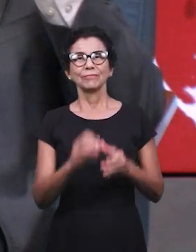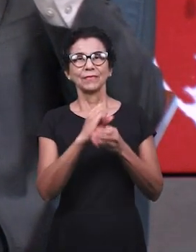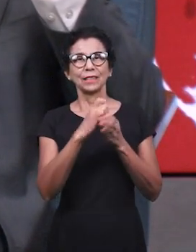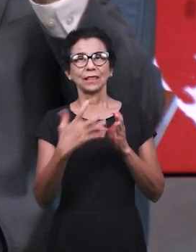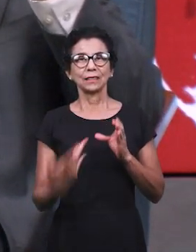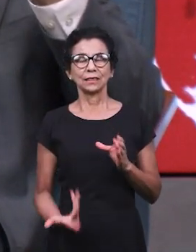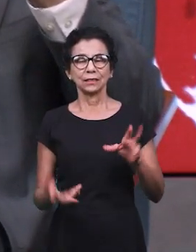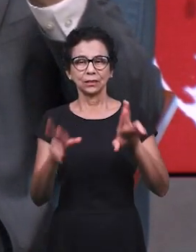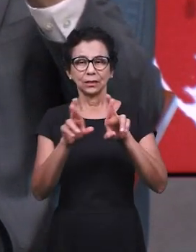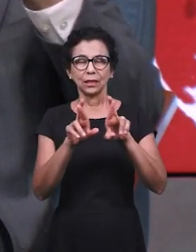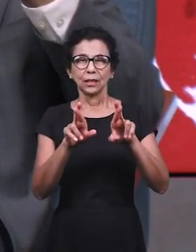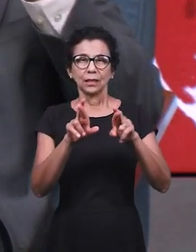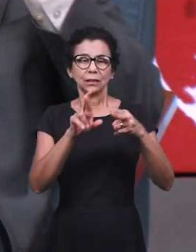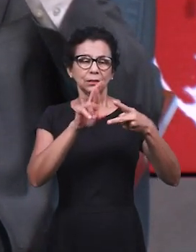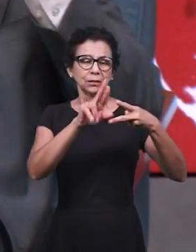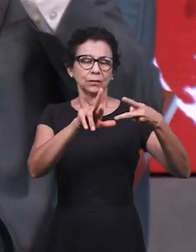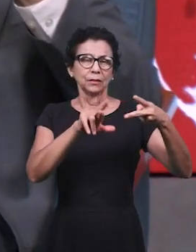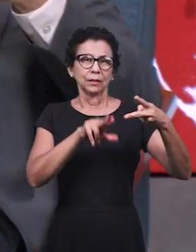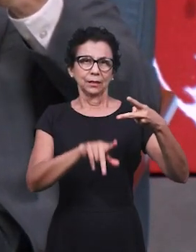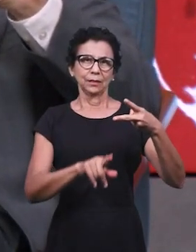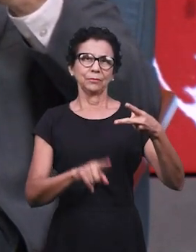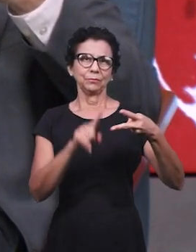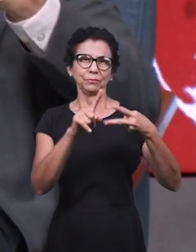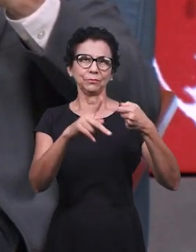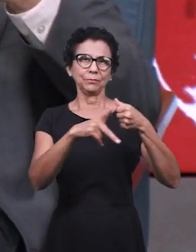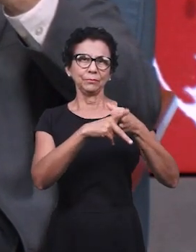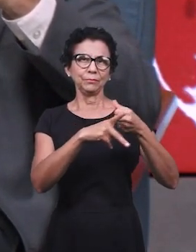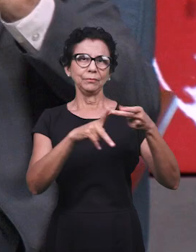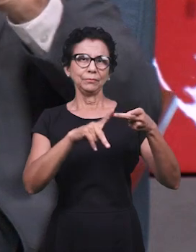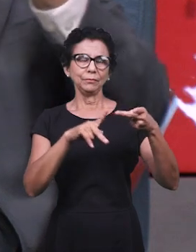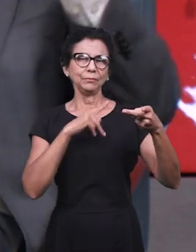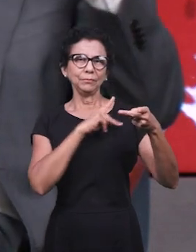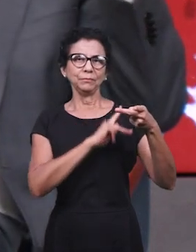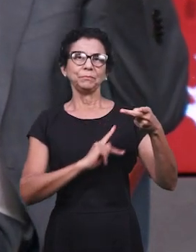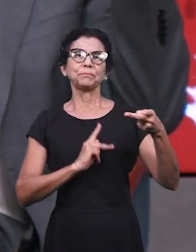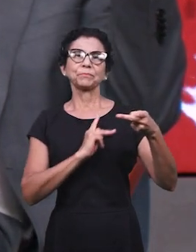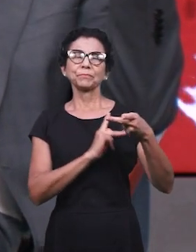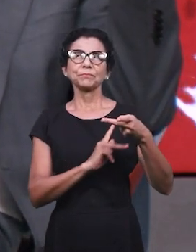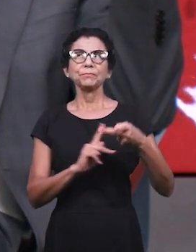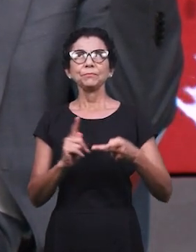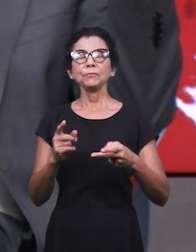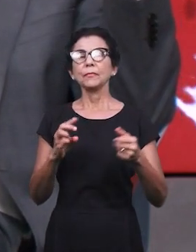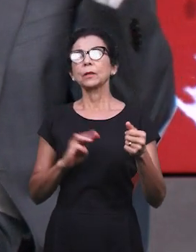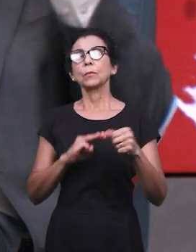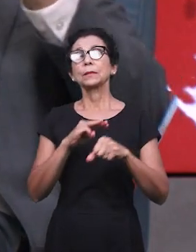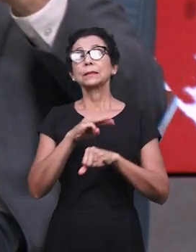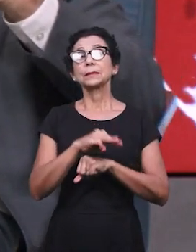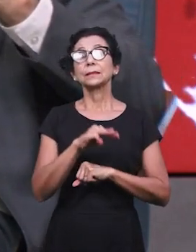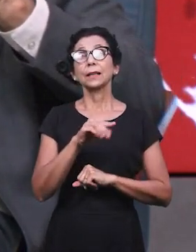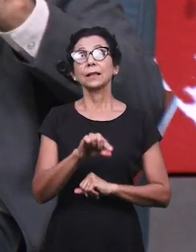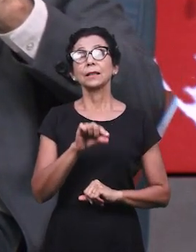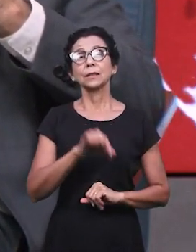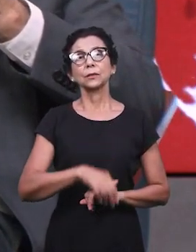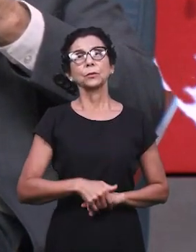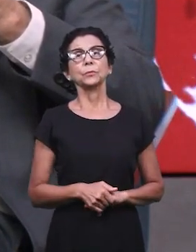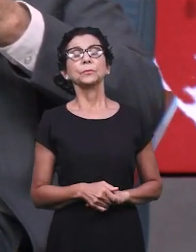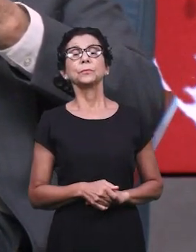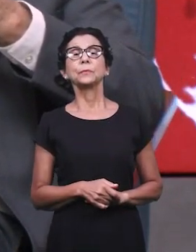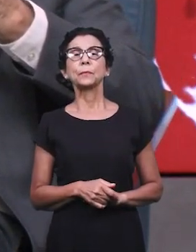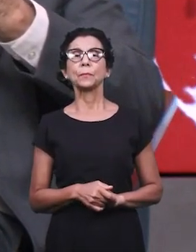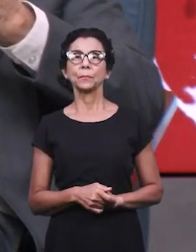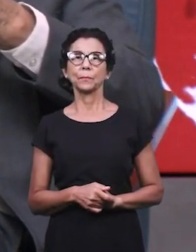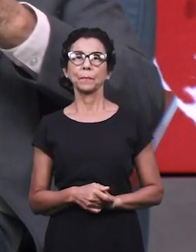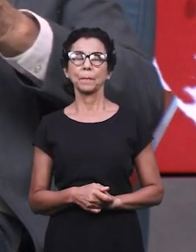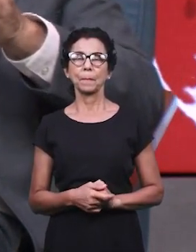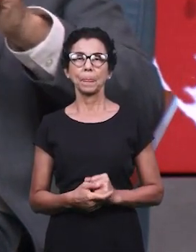características diferentes dentro do ministério, como eu falei lá, ministério